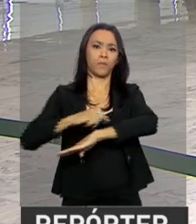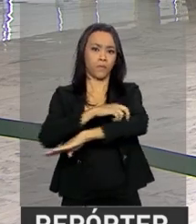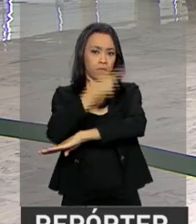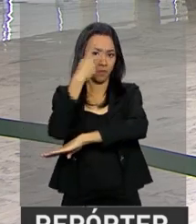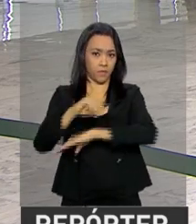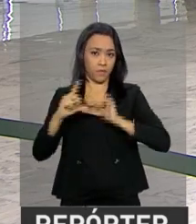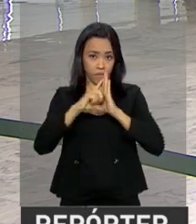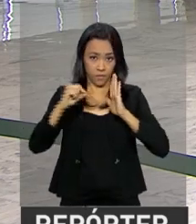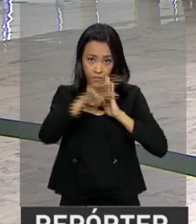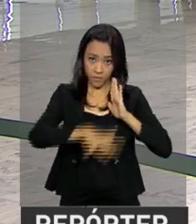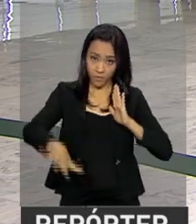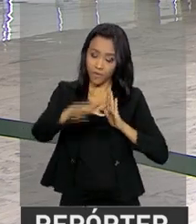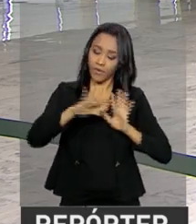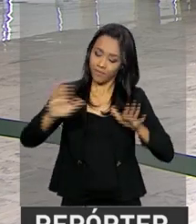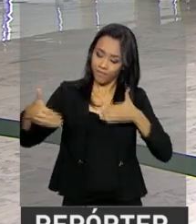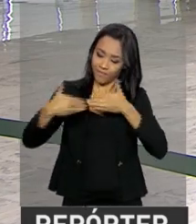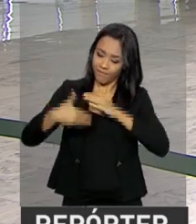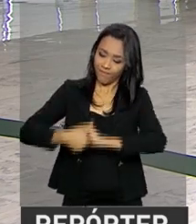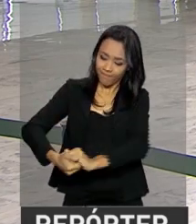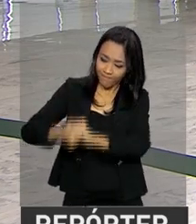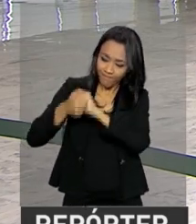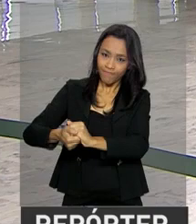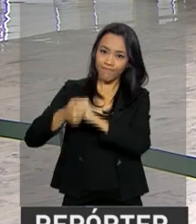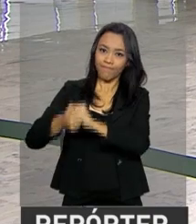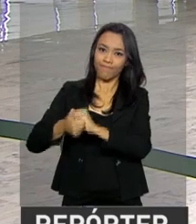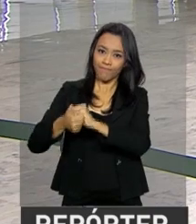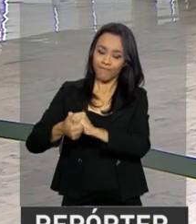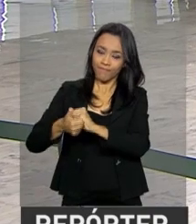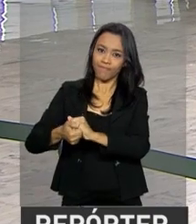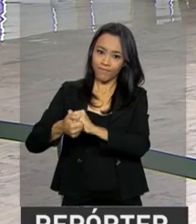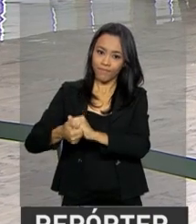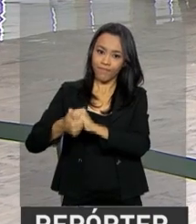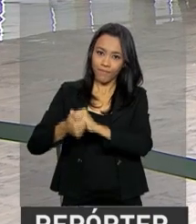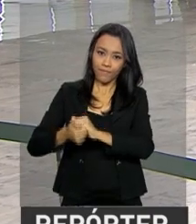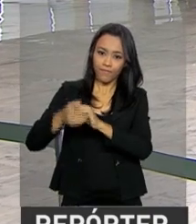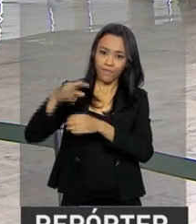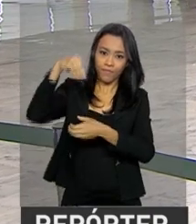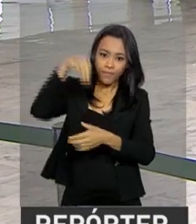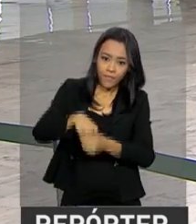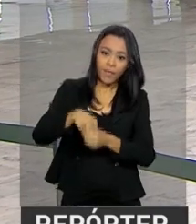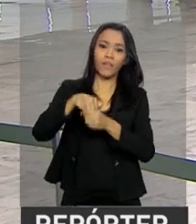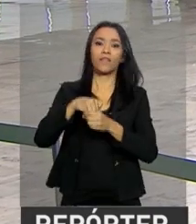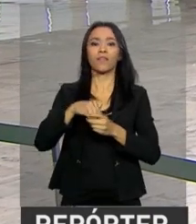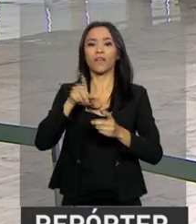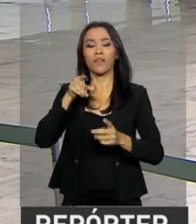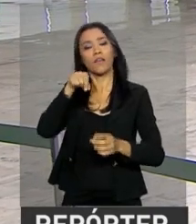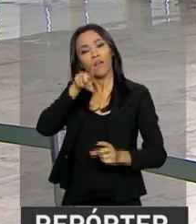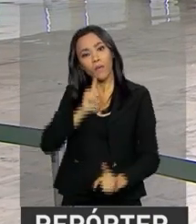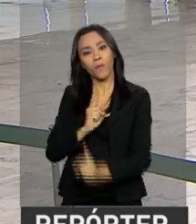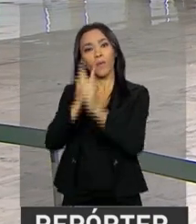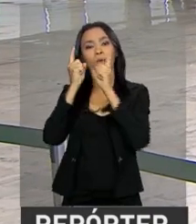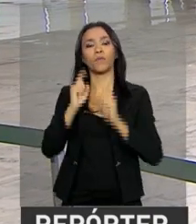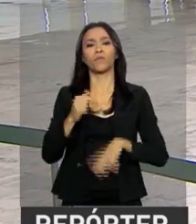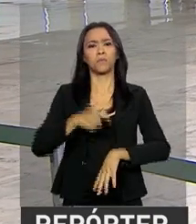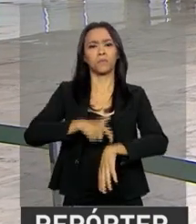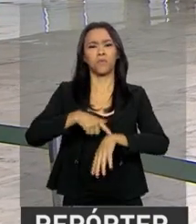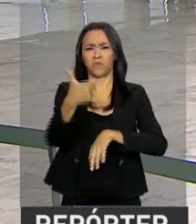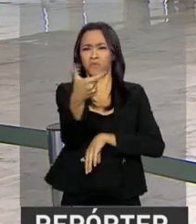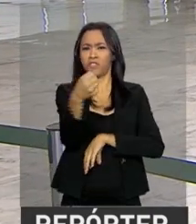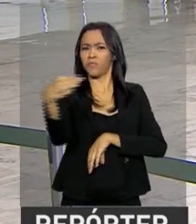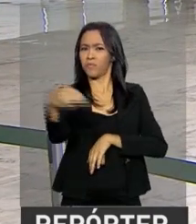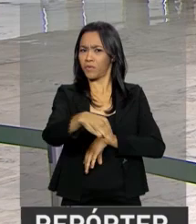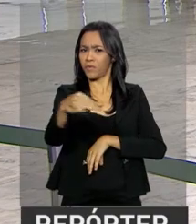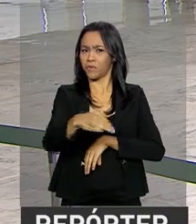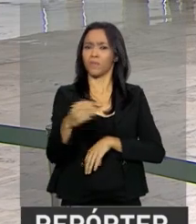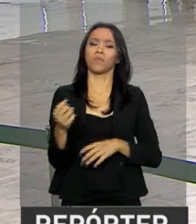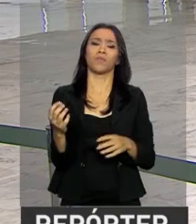eh recepcionado no Auto da rampa já no palácio do dentro do Palácio do Planalto para esse encontro que durou cerca de 20 minutos